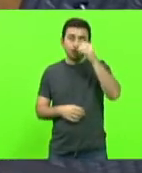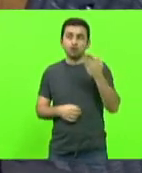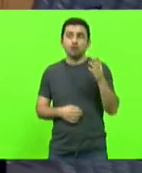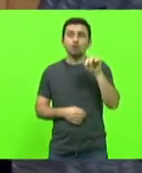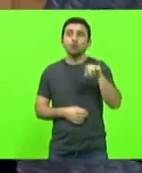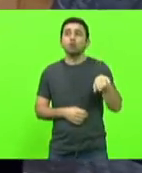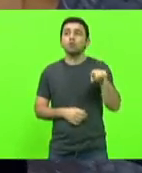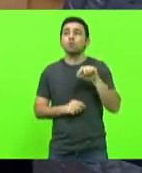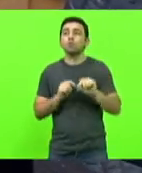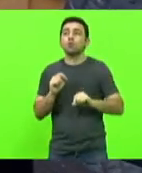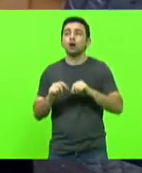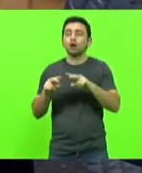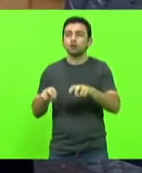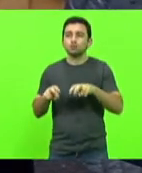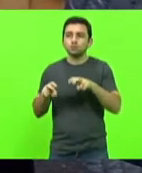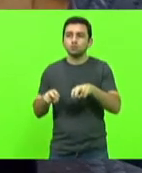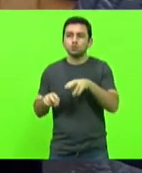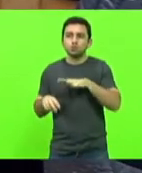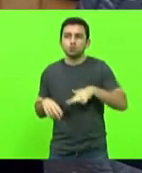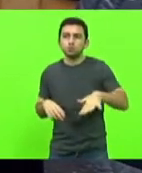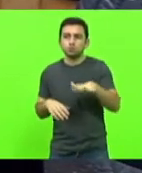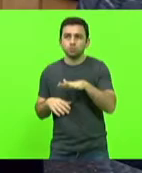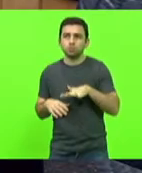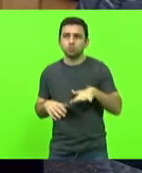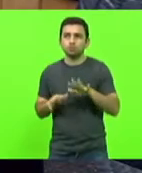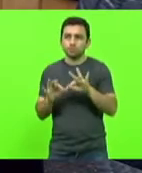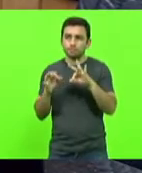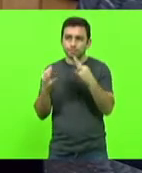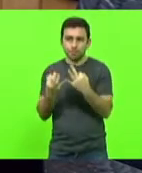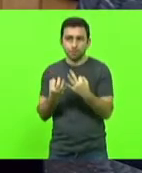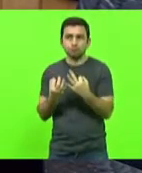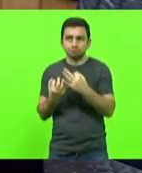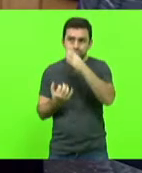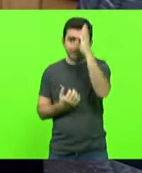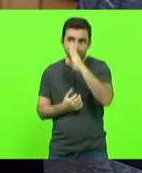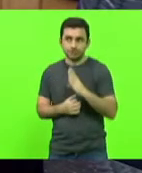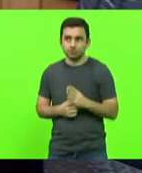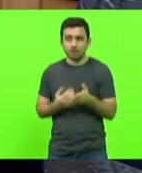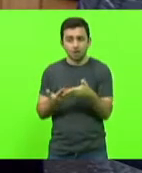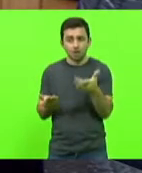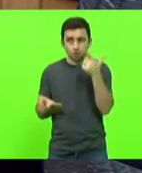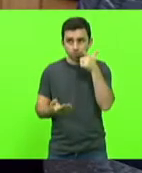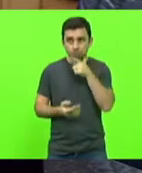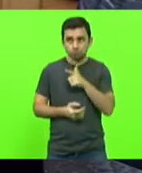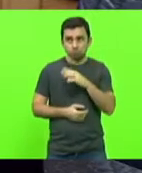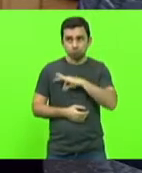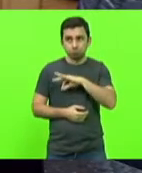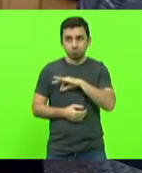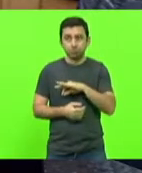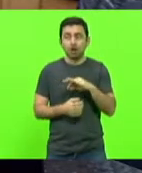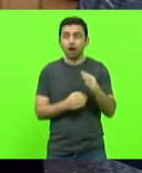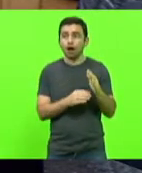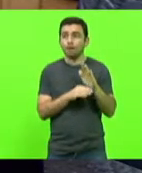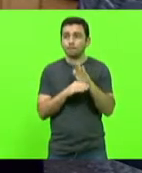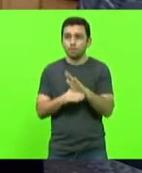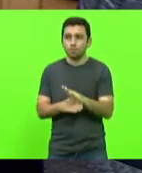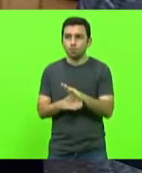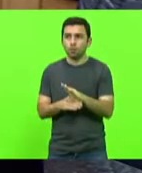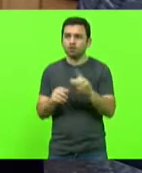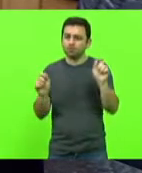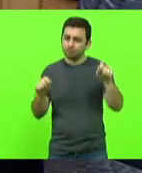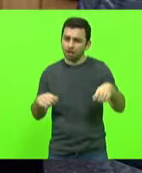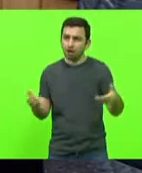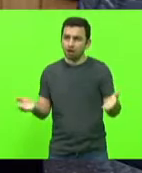possibilidade dos nossos agricultores e agricultoras familiares de todo o país de ter o auxílio emergencial para que pudessem atravessar esse